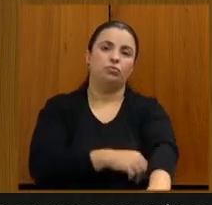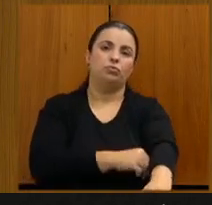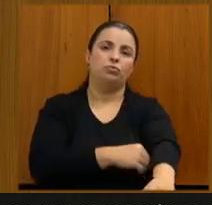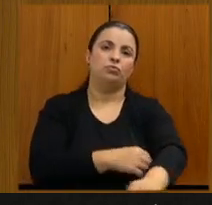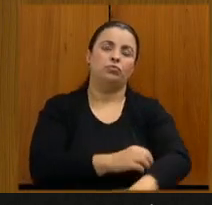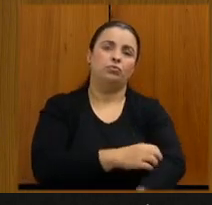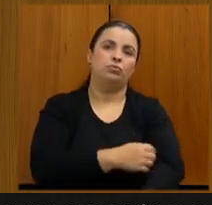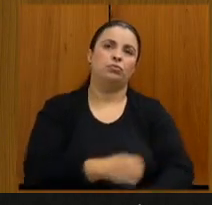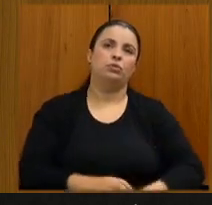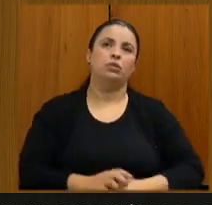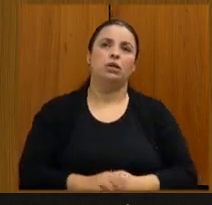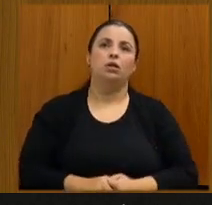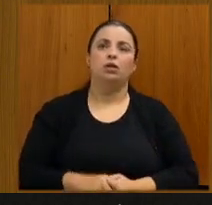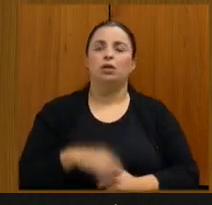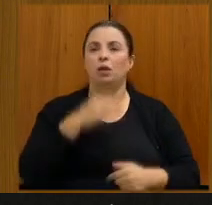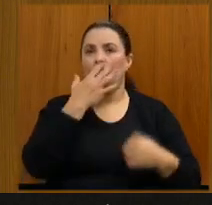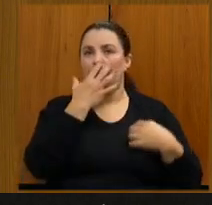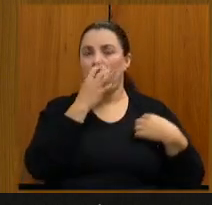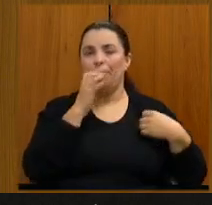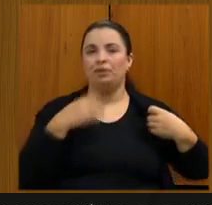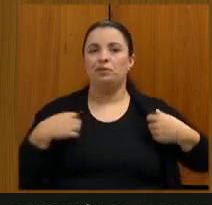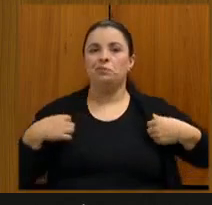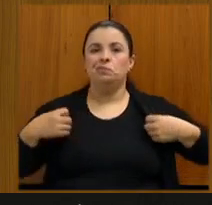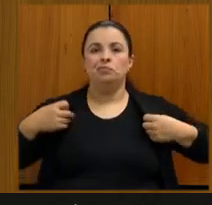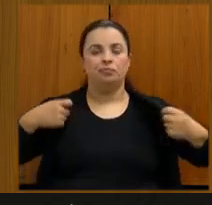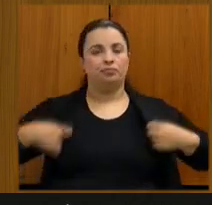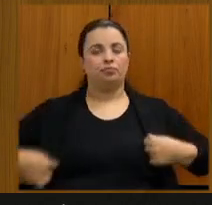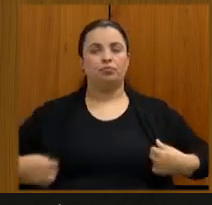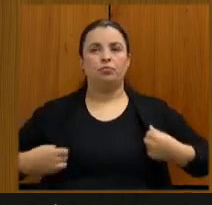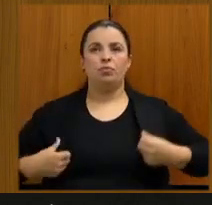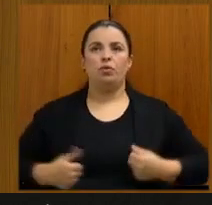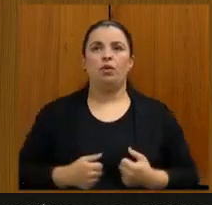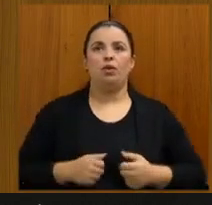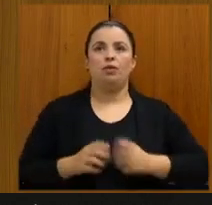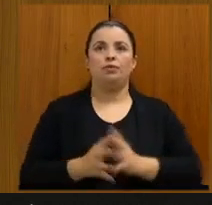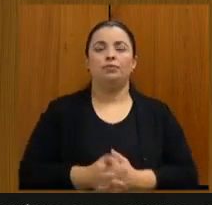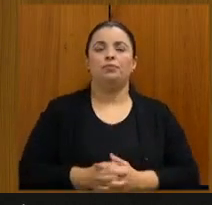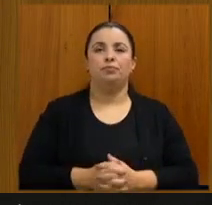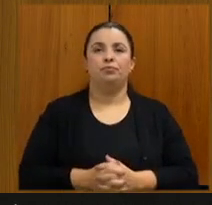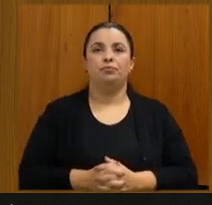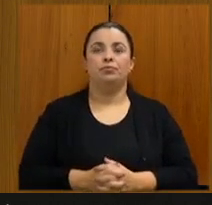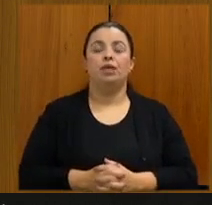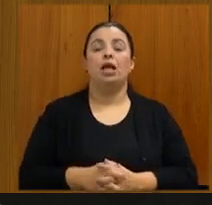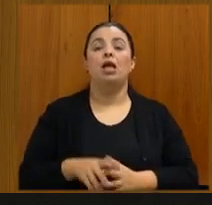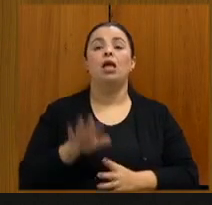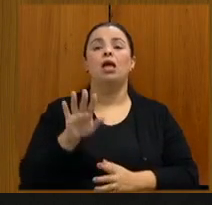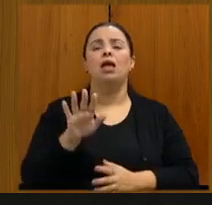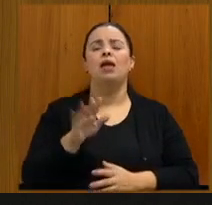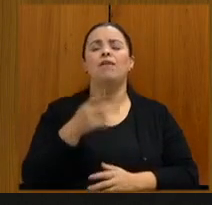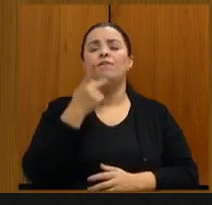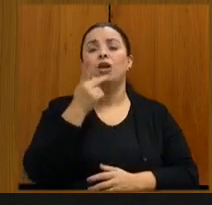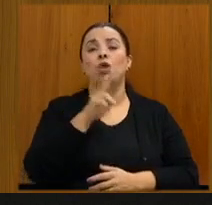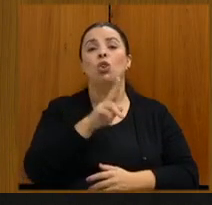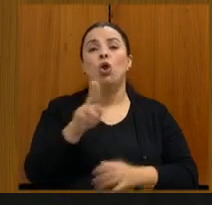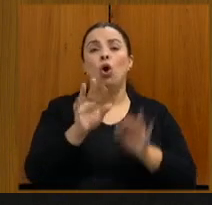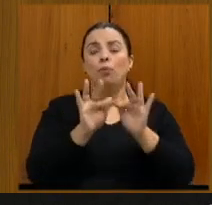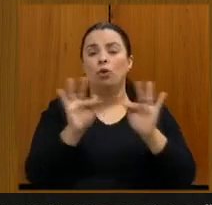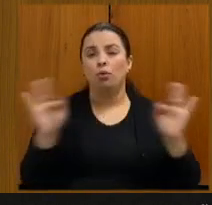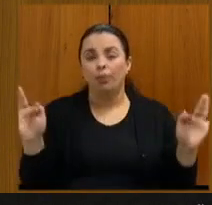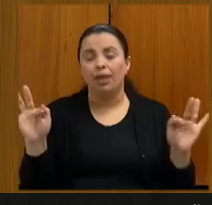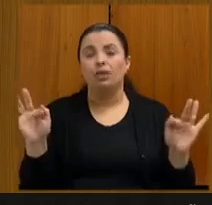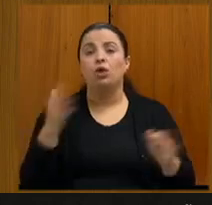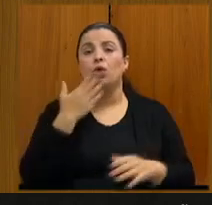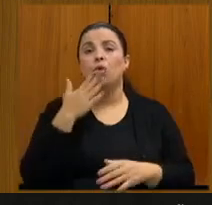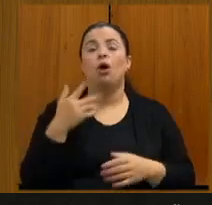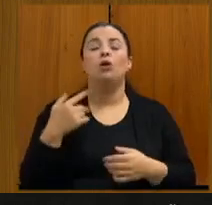E aí o primeiro da antes de falar só fala o nome completo e de onde